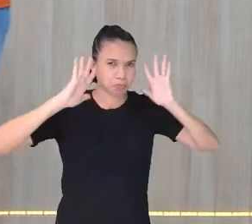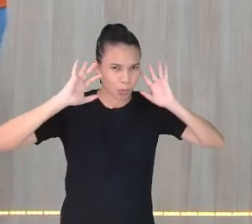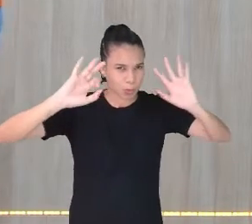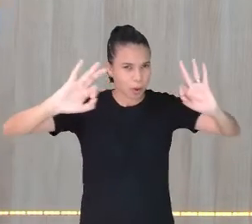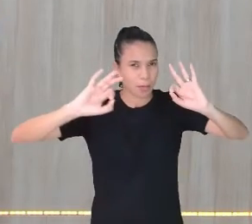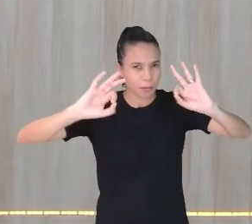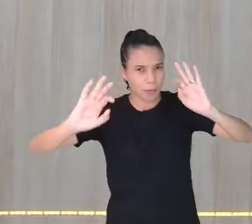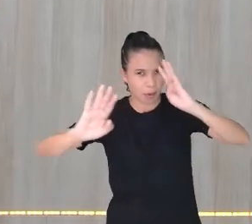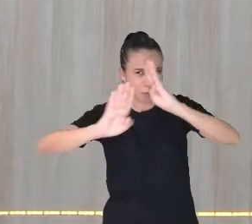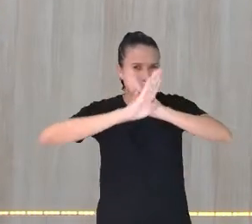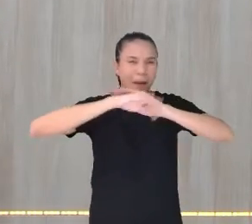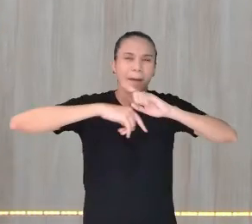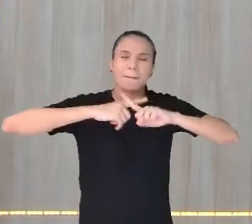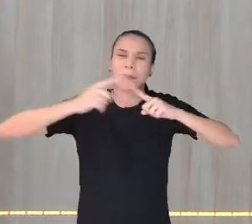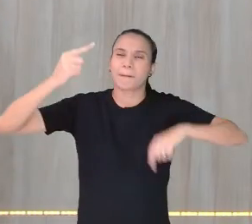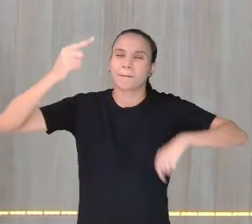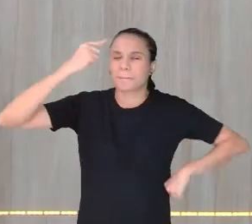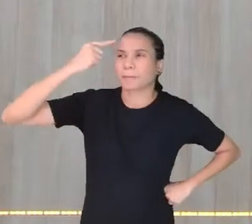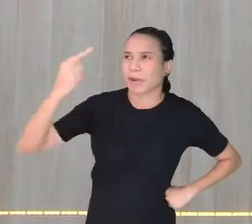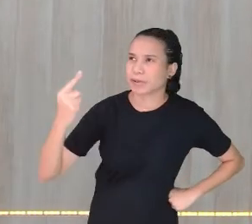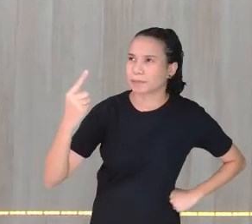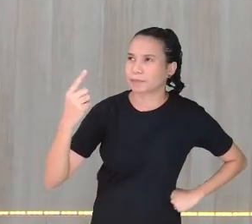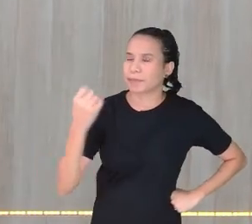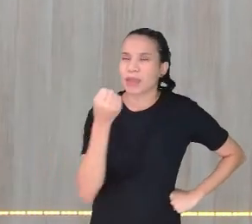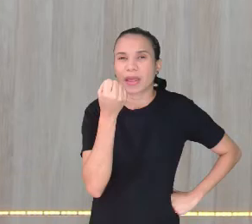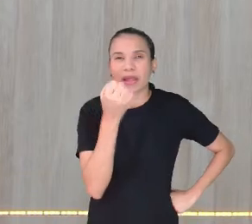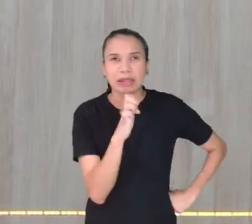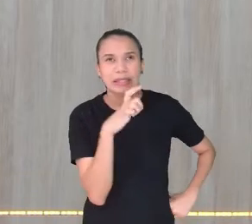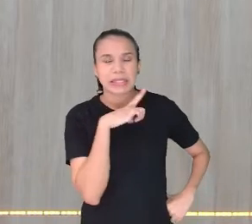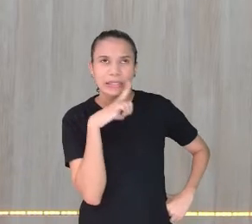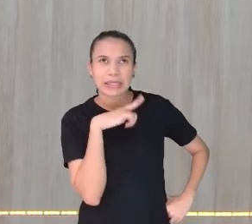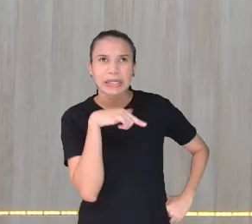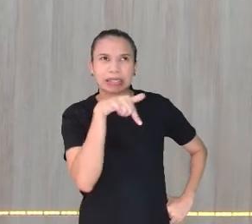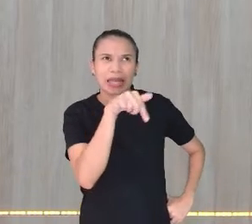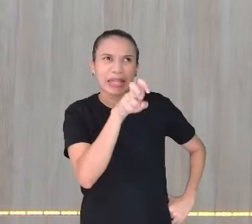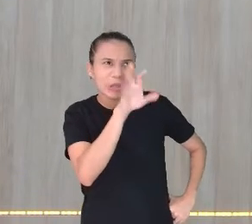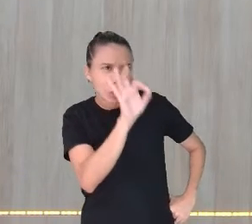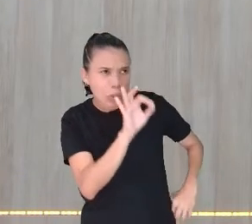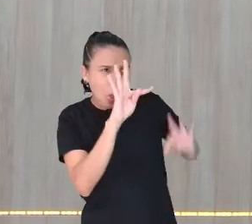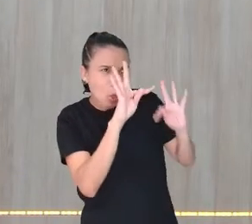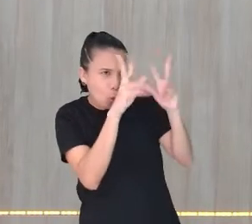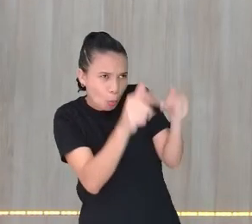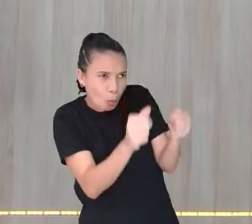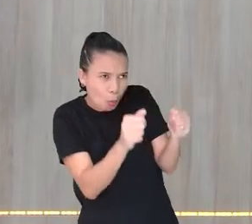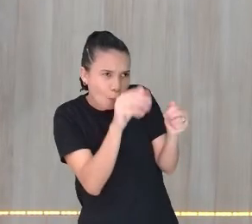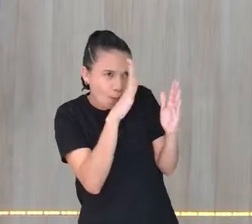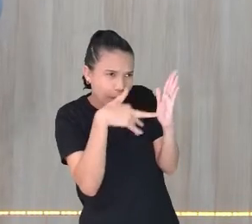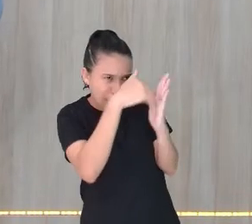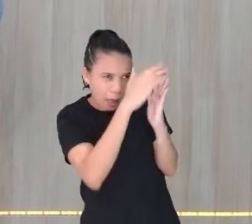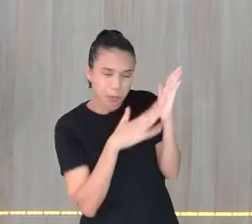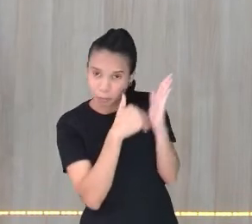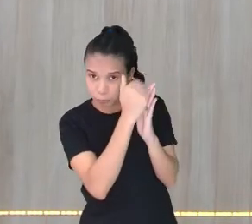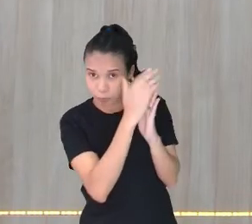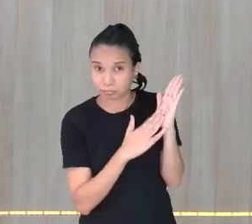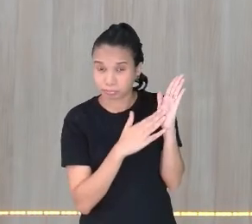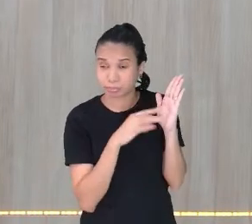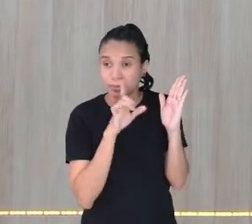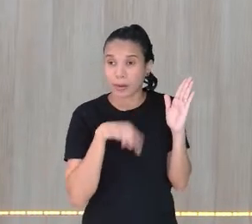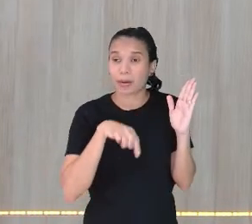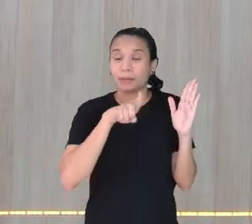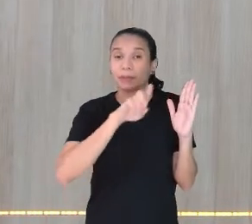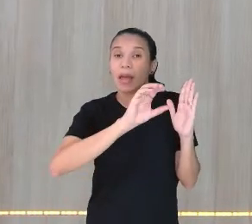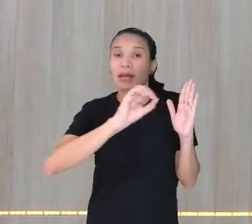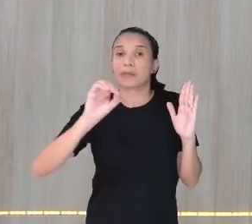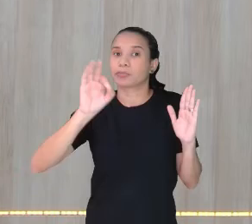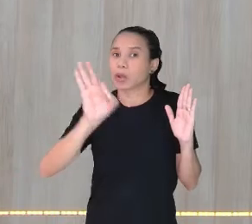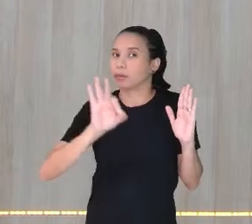achar o resultado. Mas pensa comigo, se eu tivesse isso aí tudo pintado, a quantidade que estava pintada